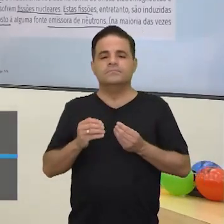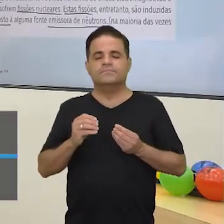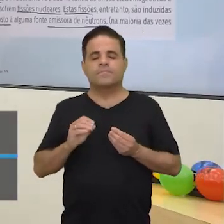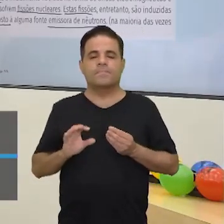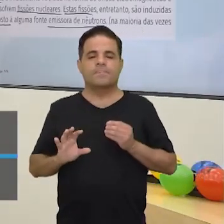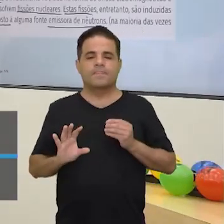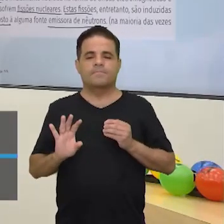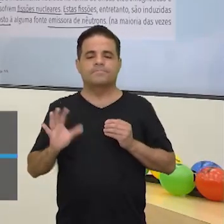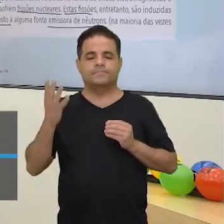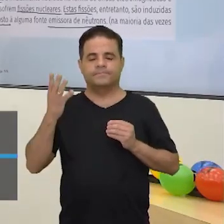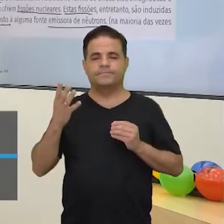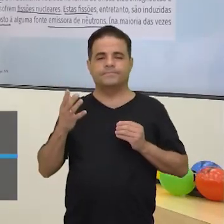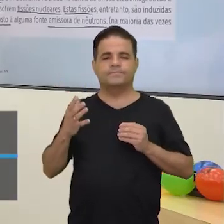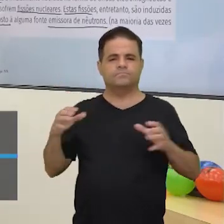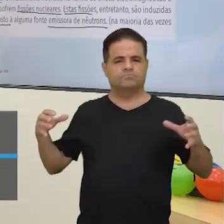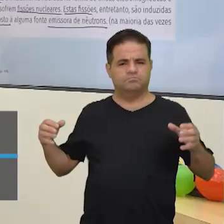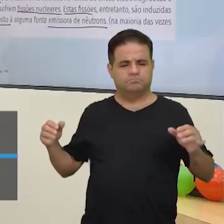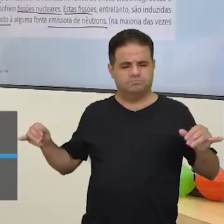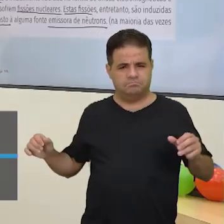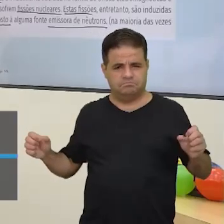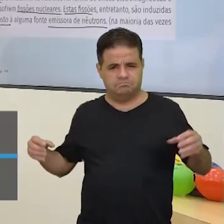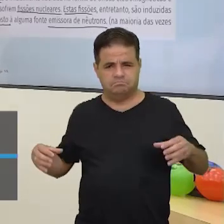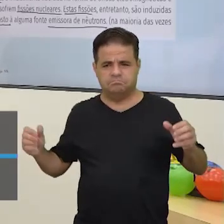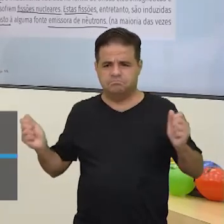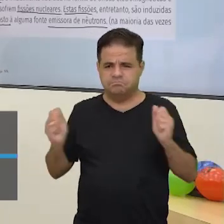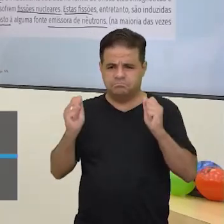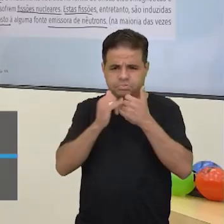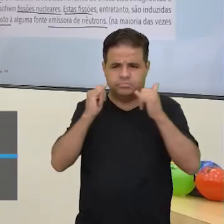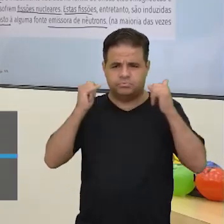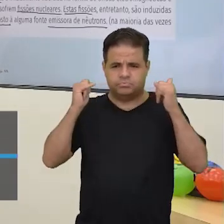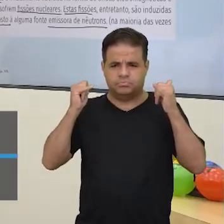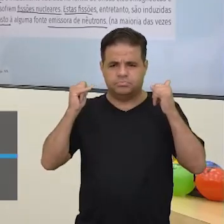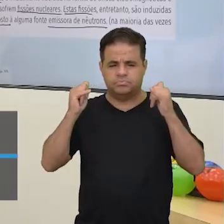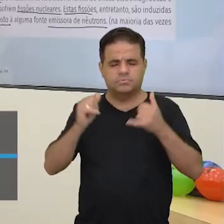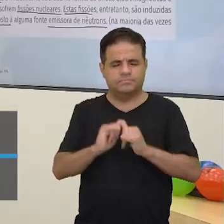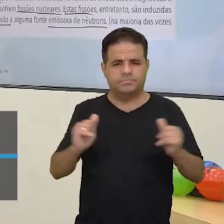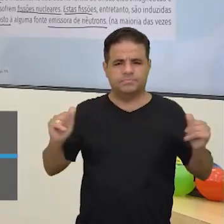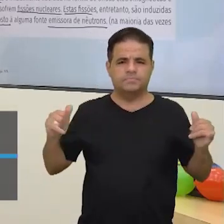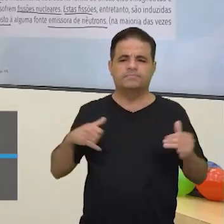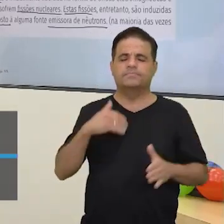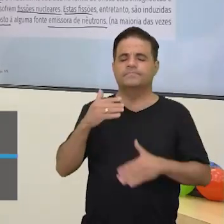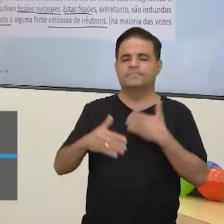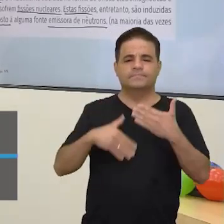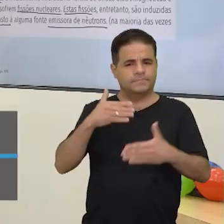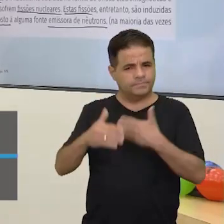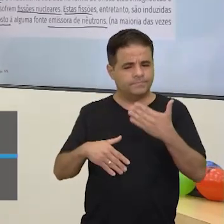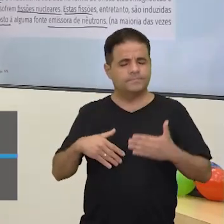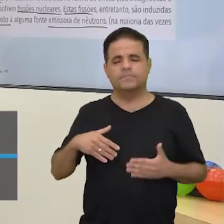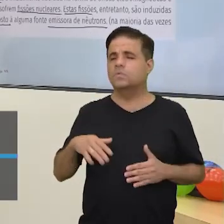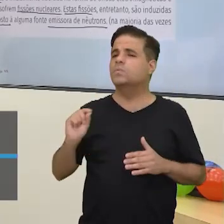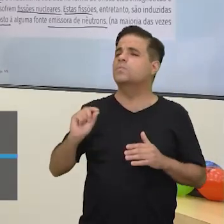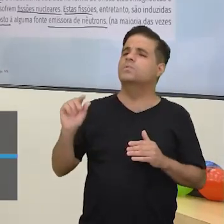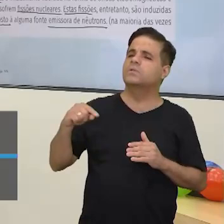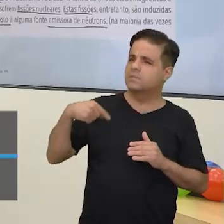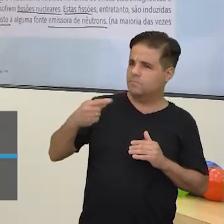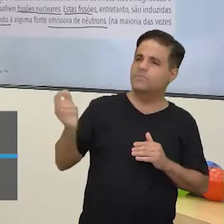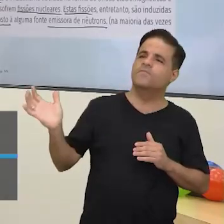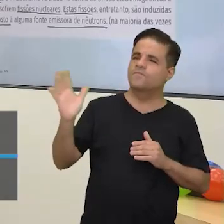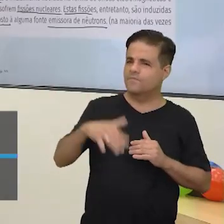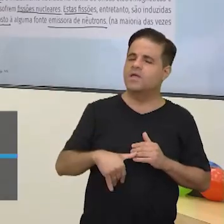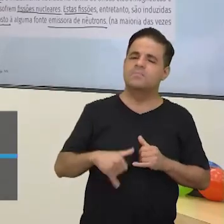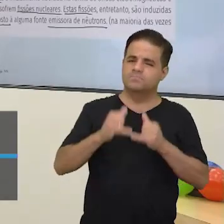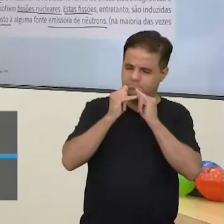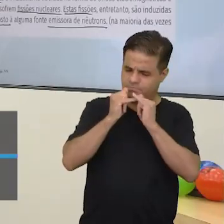acontece essa, né, choque, né? Uma partícula acelerada e se choca com a outra. E aí os caras estudam o que vem depois